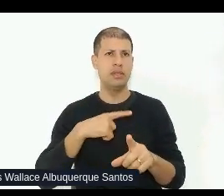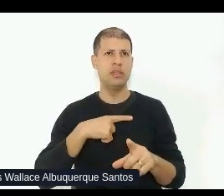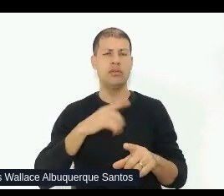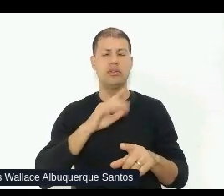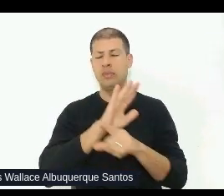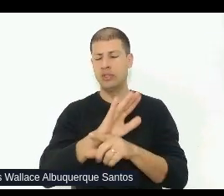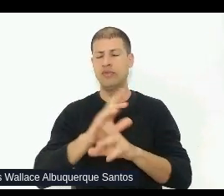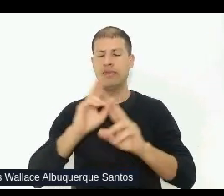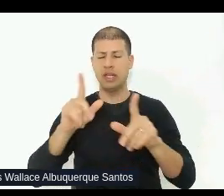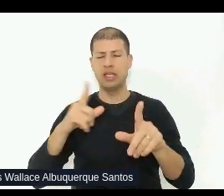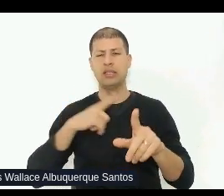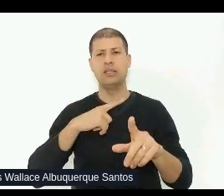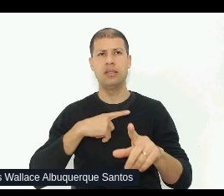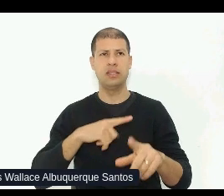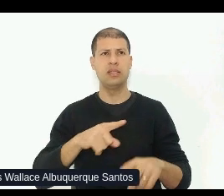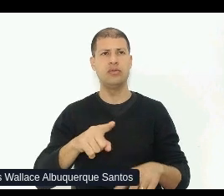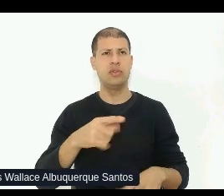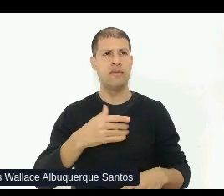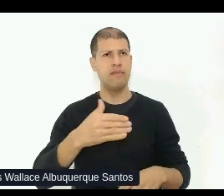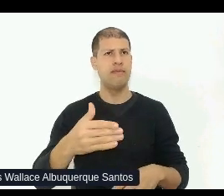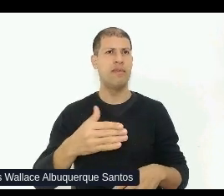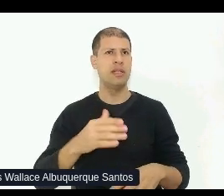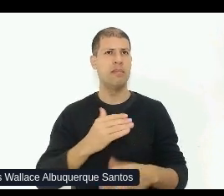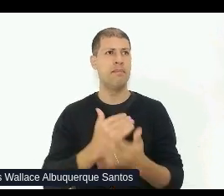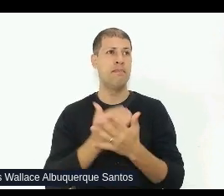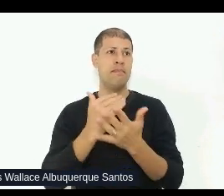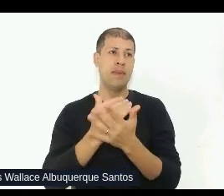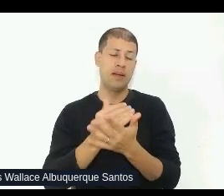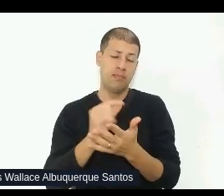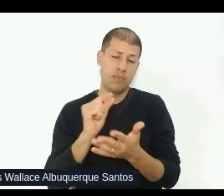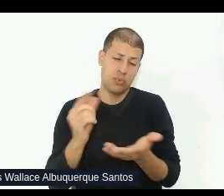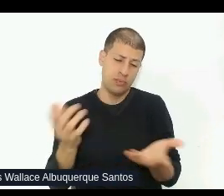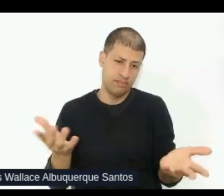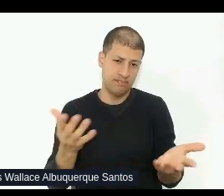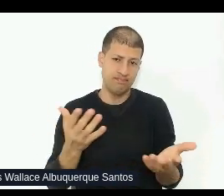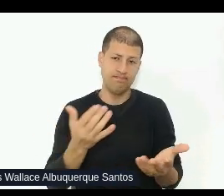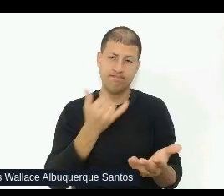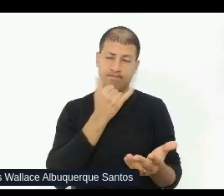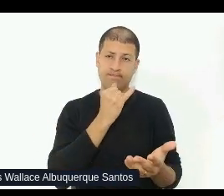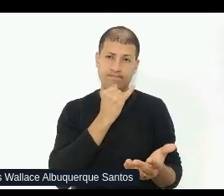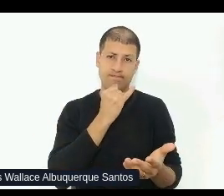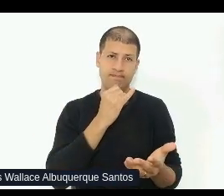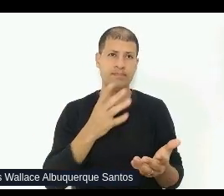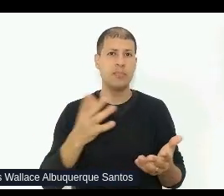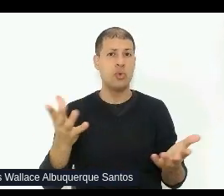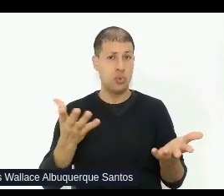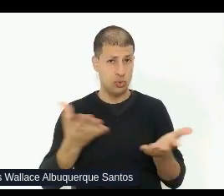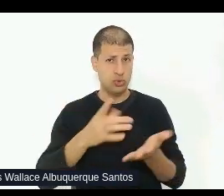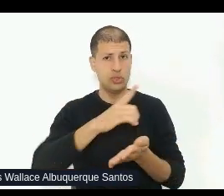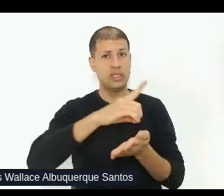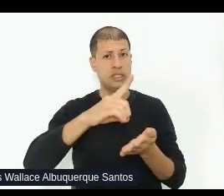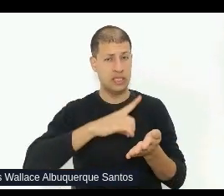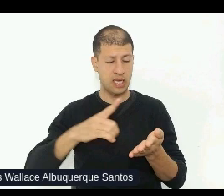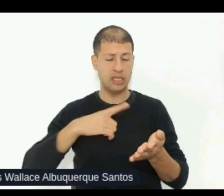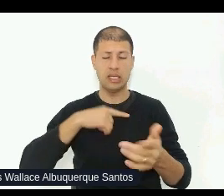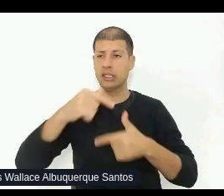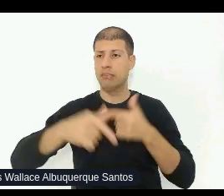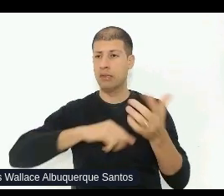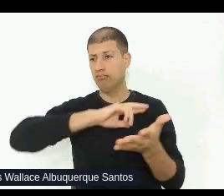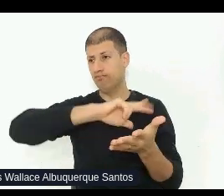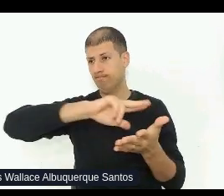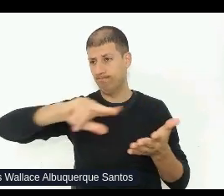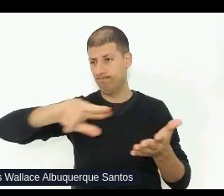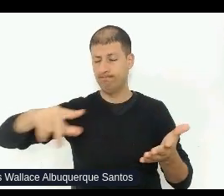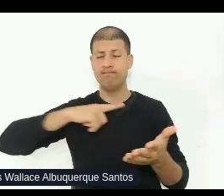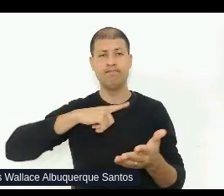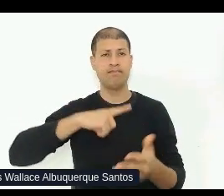fazer, você vai ter que fazer um pouquinho a mais, infelizmente. Hoje, o designer tem muitas funções, né? E até tem